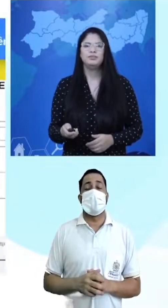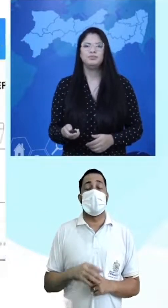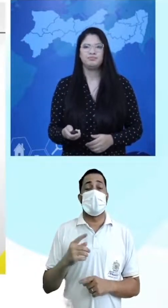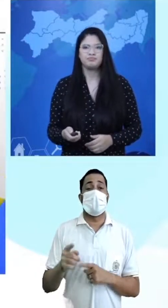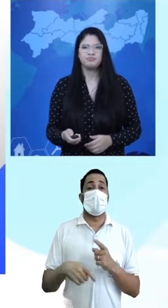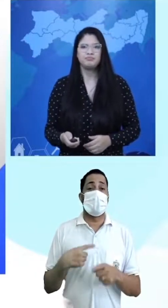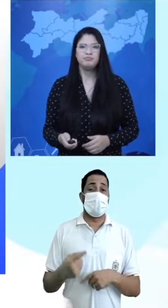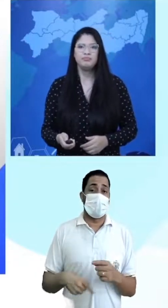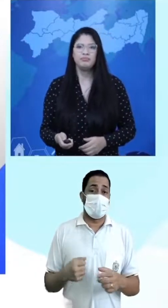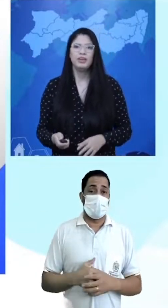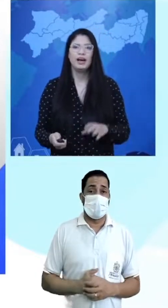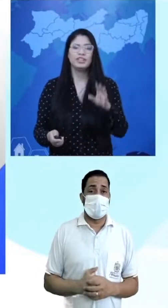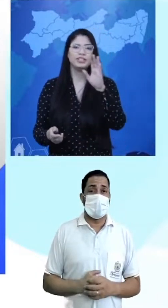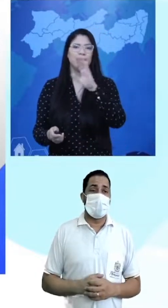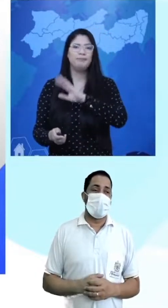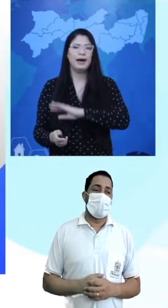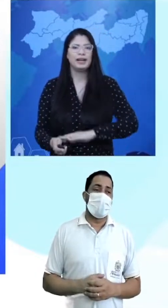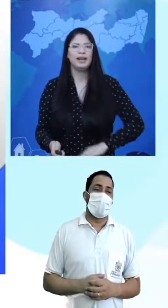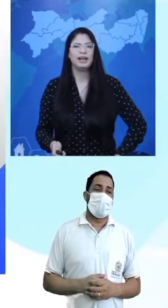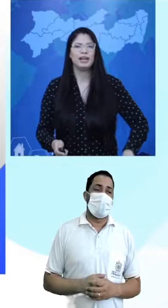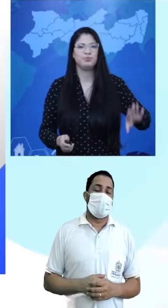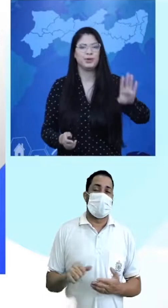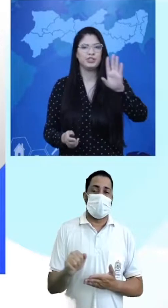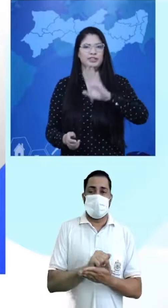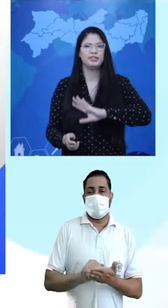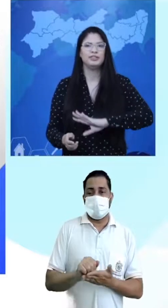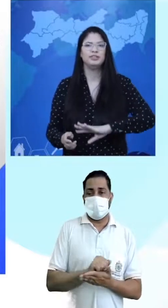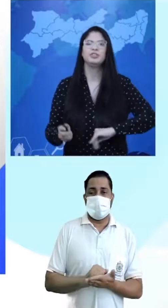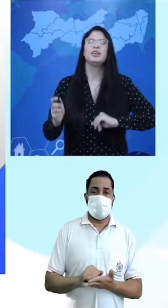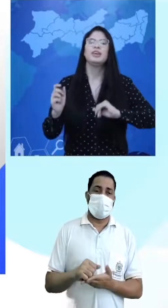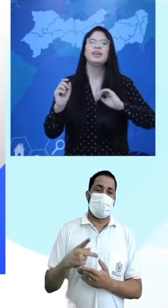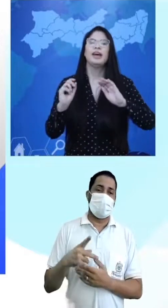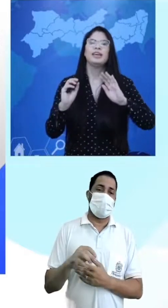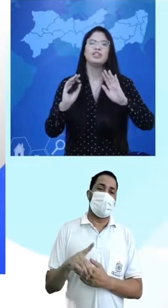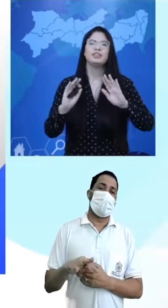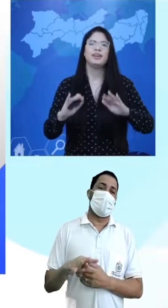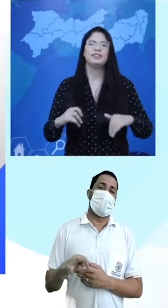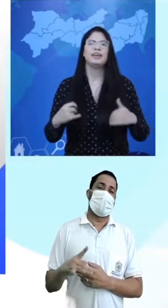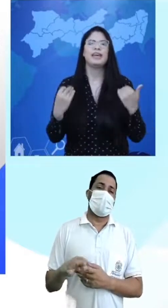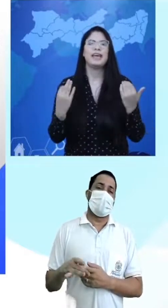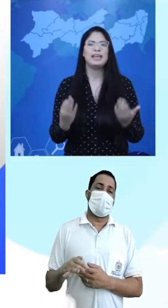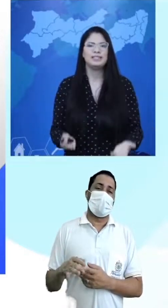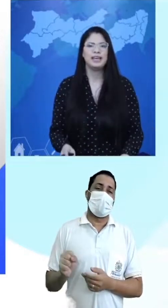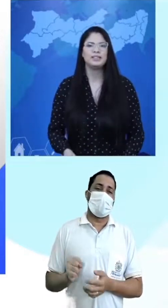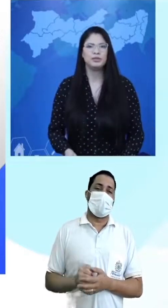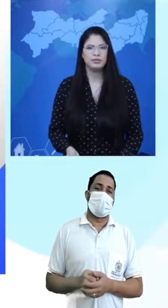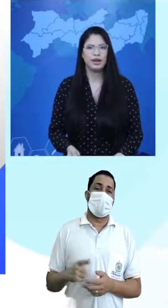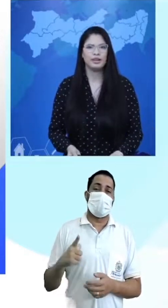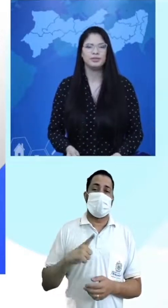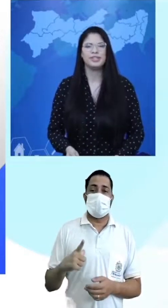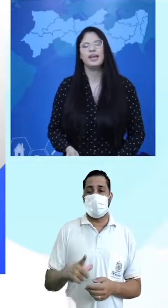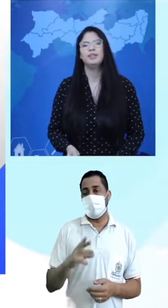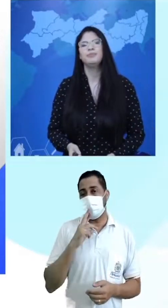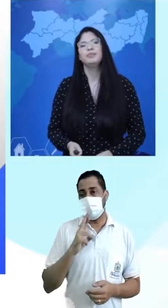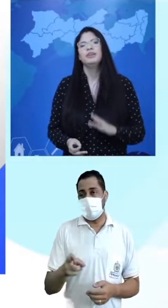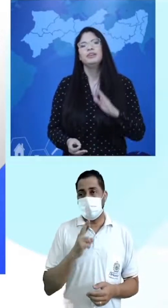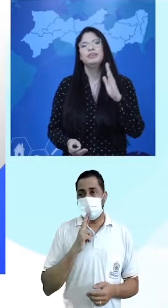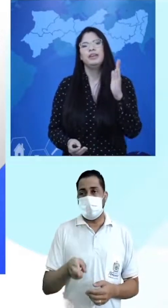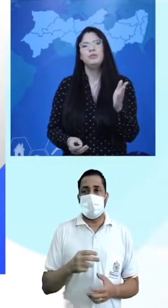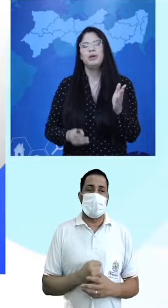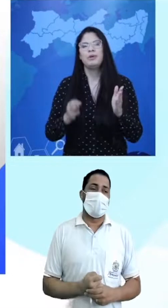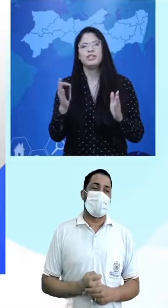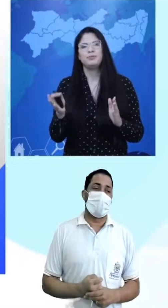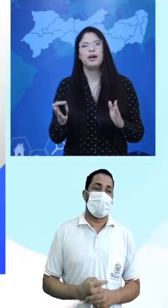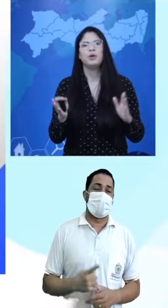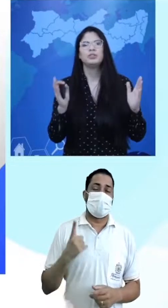seguida, a gente apaga aquelas projetantes e aí a gente vai ter esse resultado, certo? De